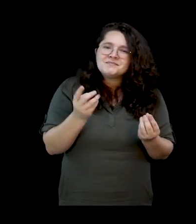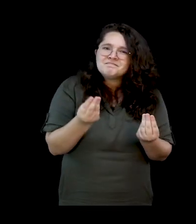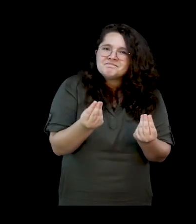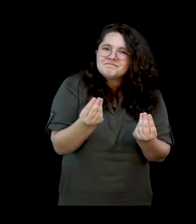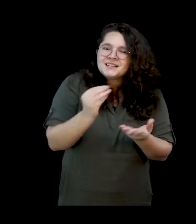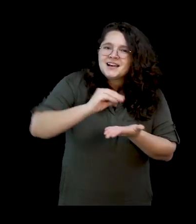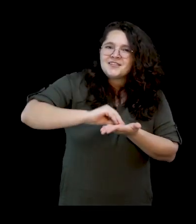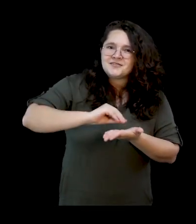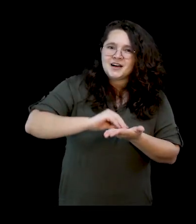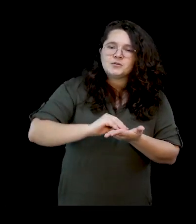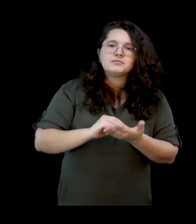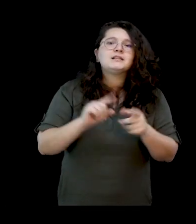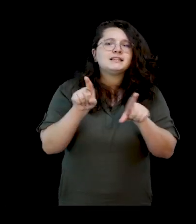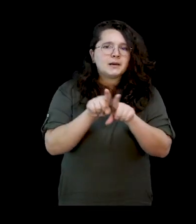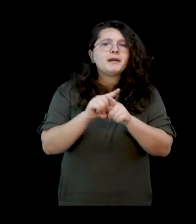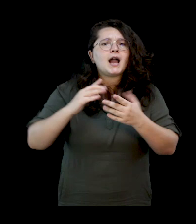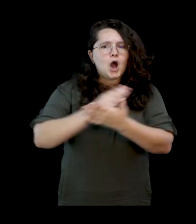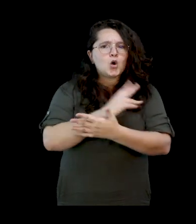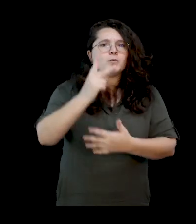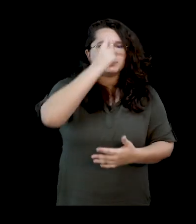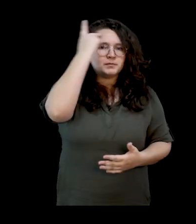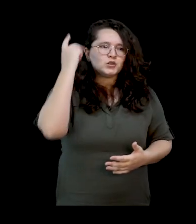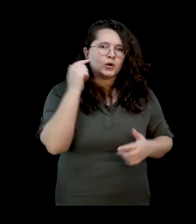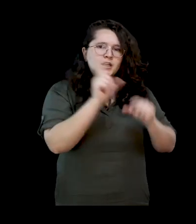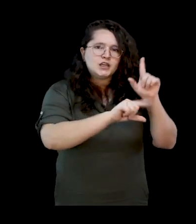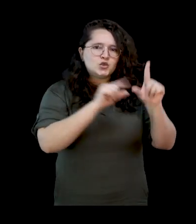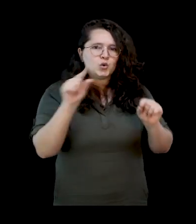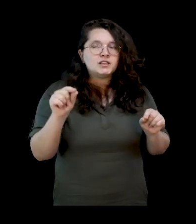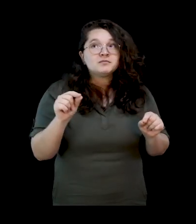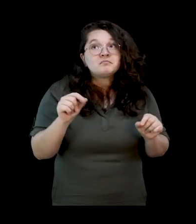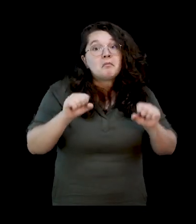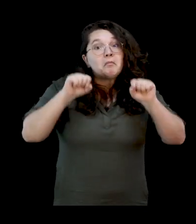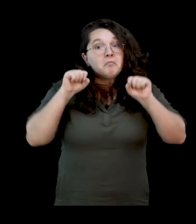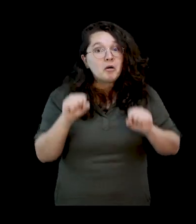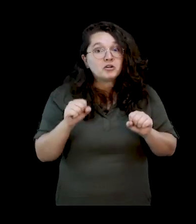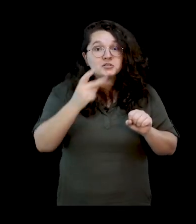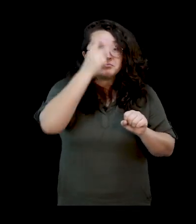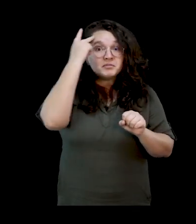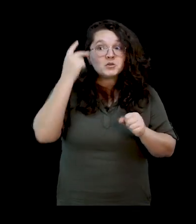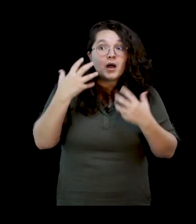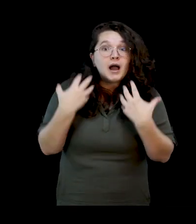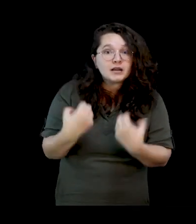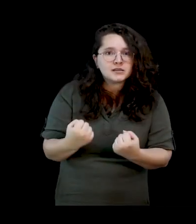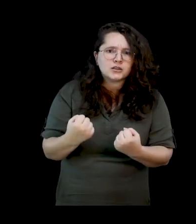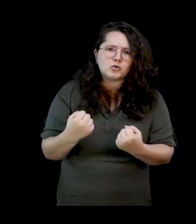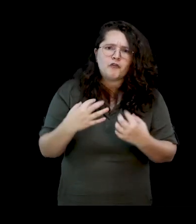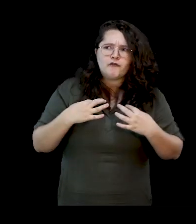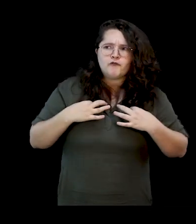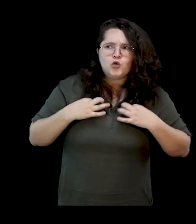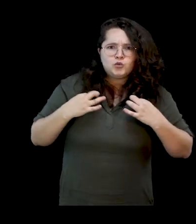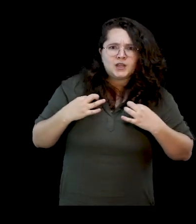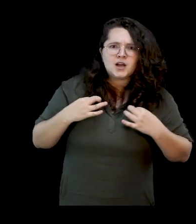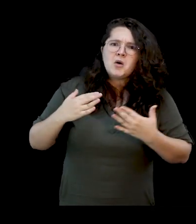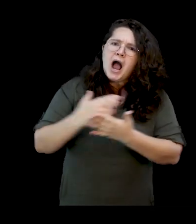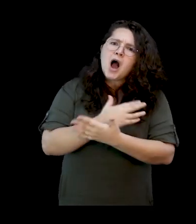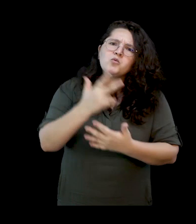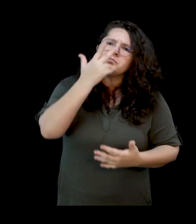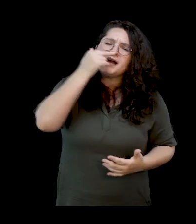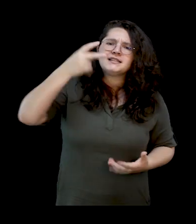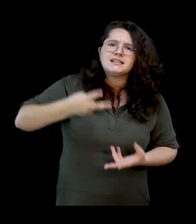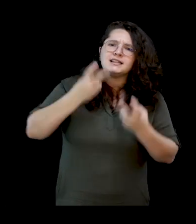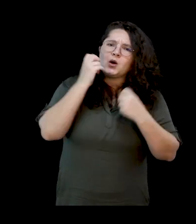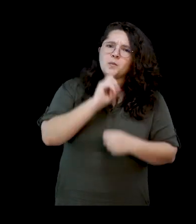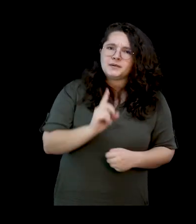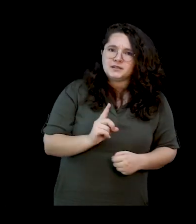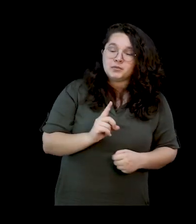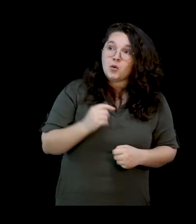caladas e cúmplices involuntários ou quem sabe até voluntários, dos maiores crimes que aconteceram